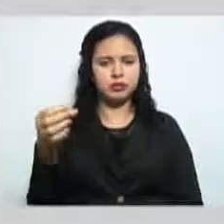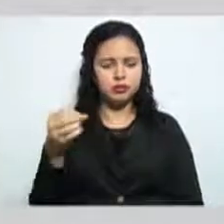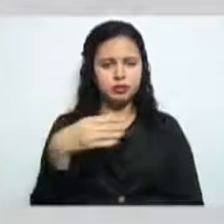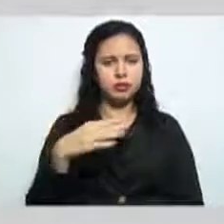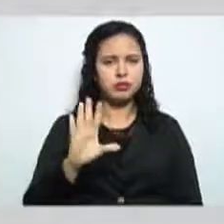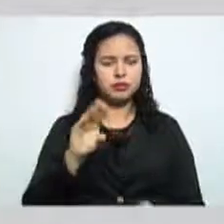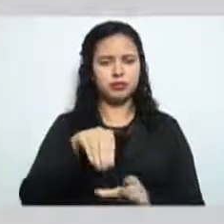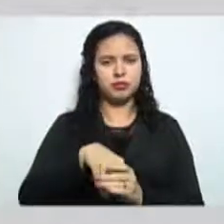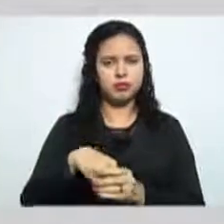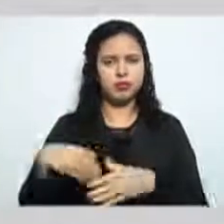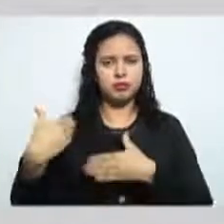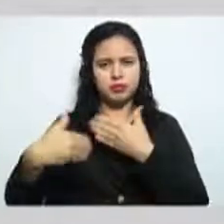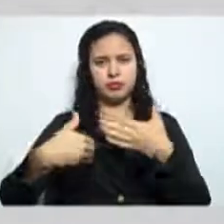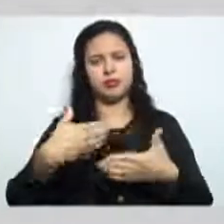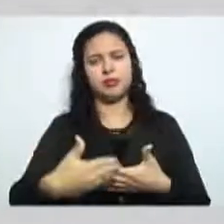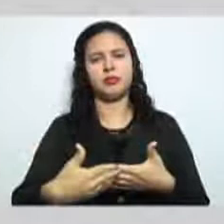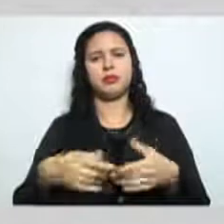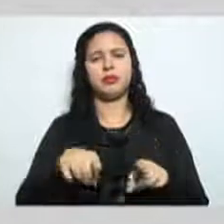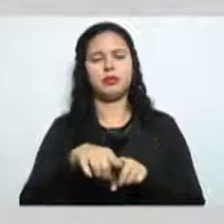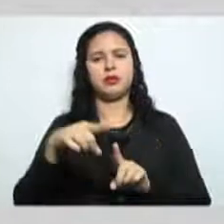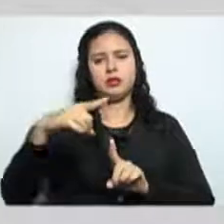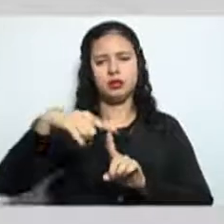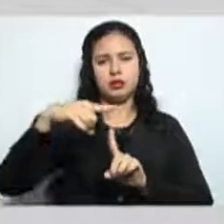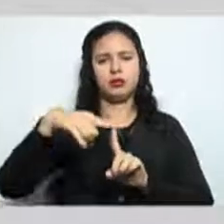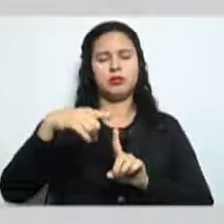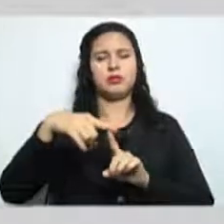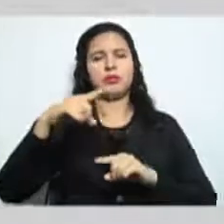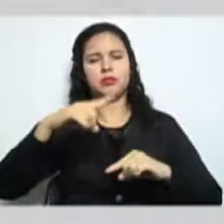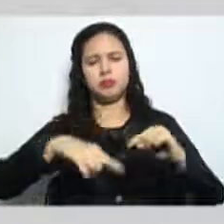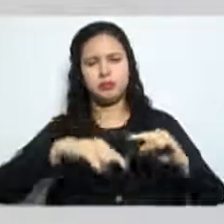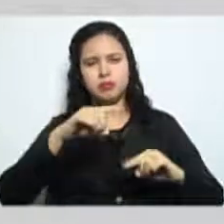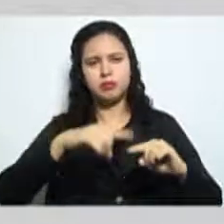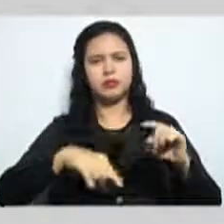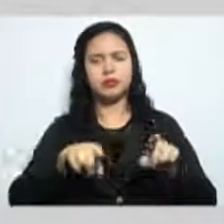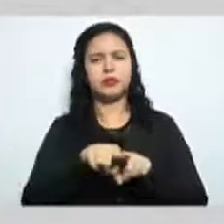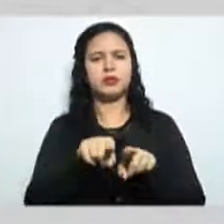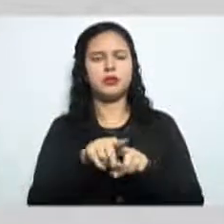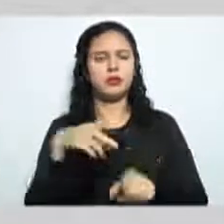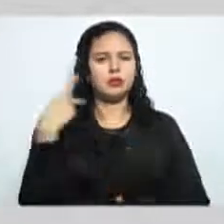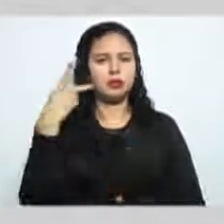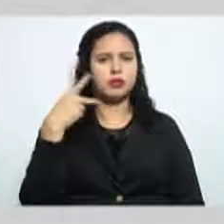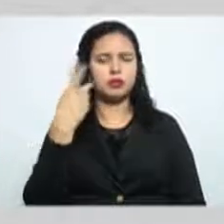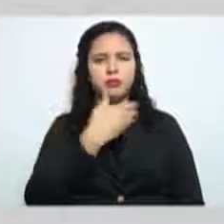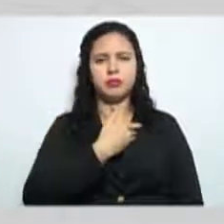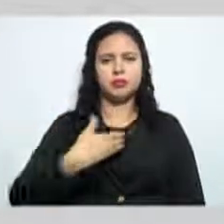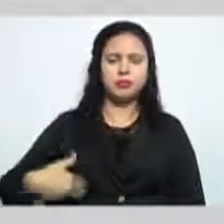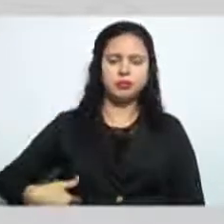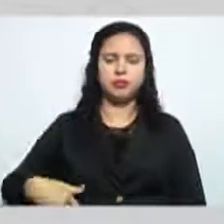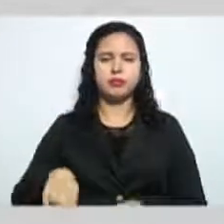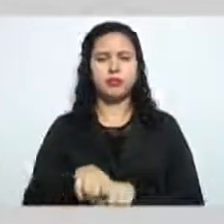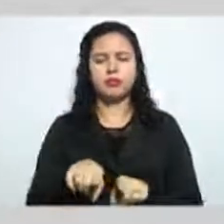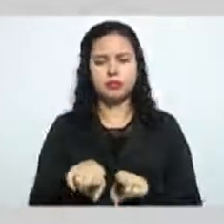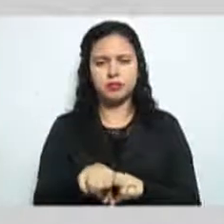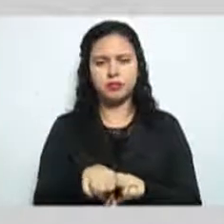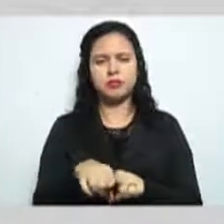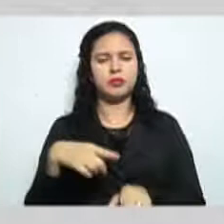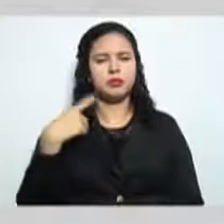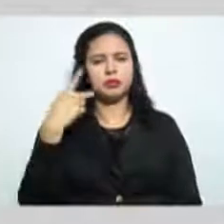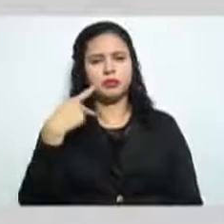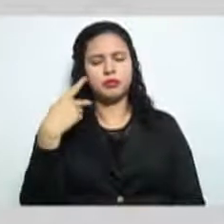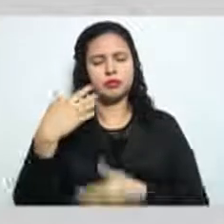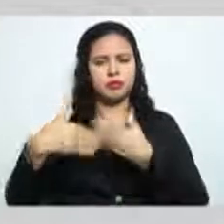de produção, quais são alguns tipos de produtos e processos. Vamos falar também de políticas públicas e as políticas públicas para o